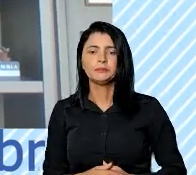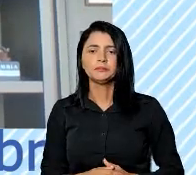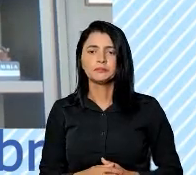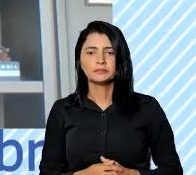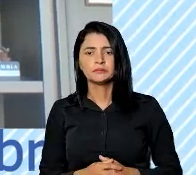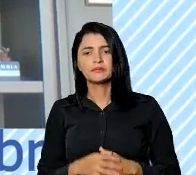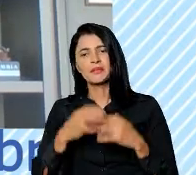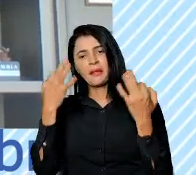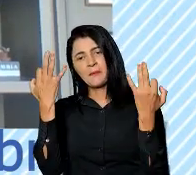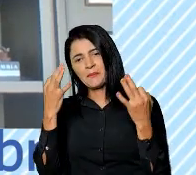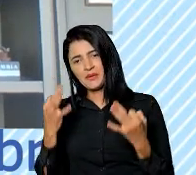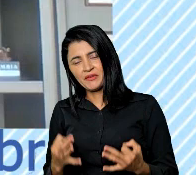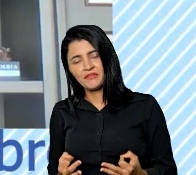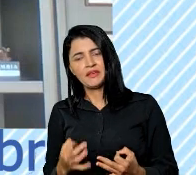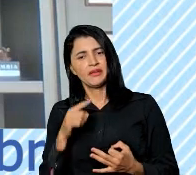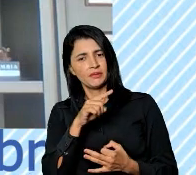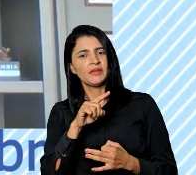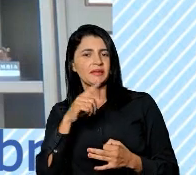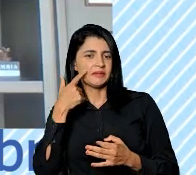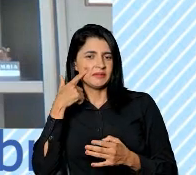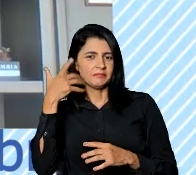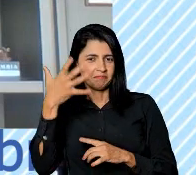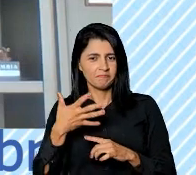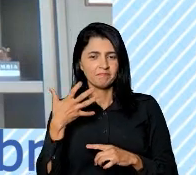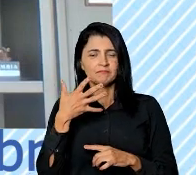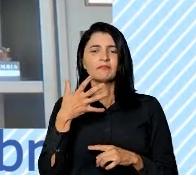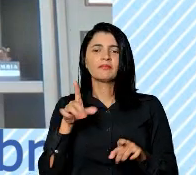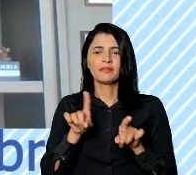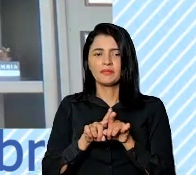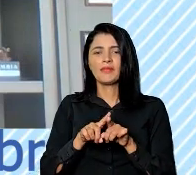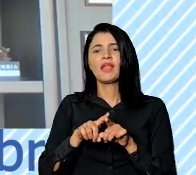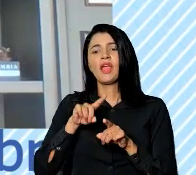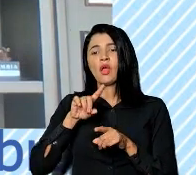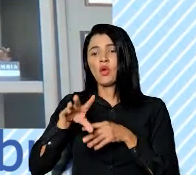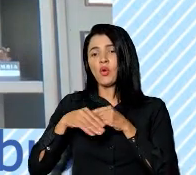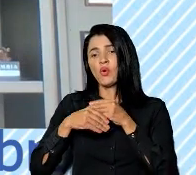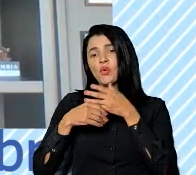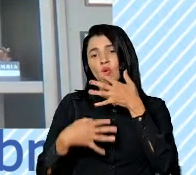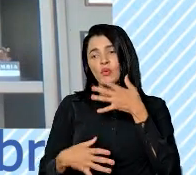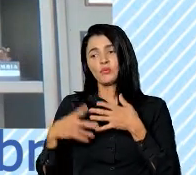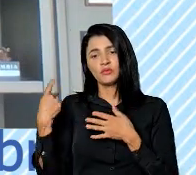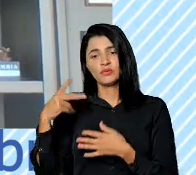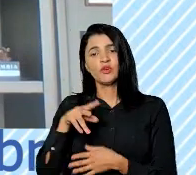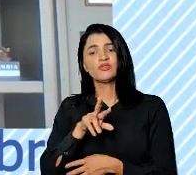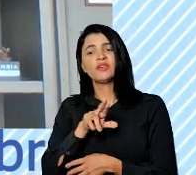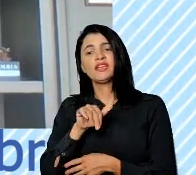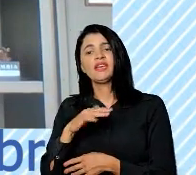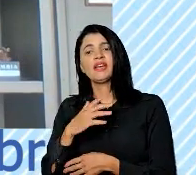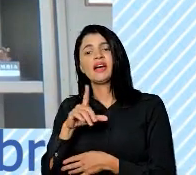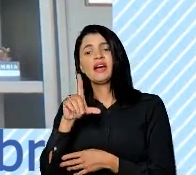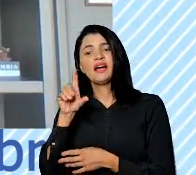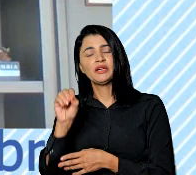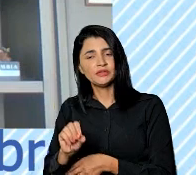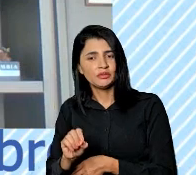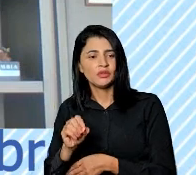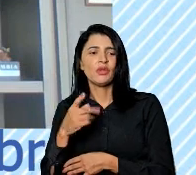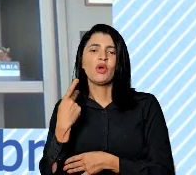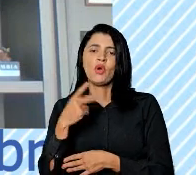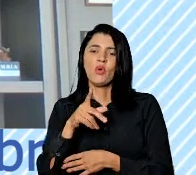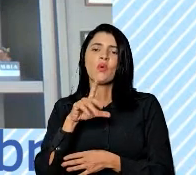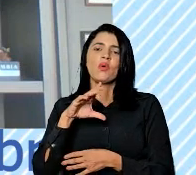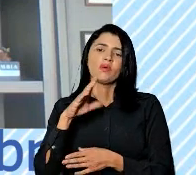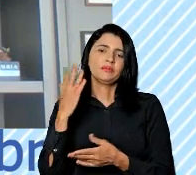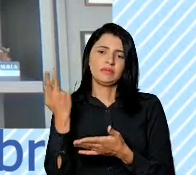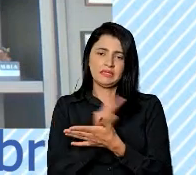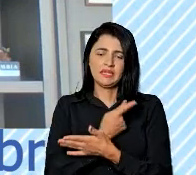Perfeito. Nessa linha, até um comentário do nosso colega Ricardo, né, sobre o caso Isa Pena,